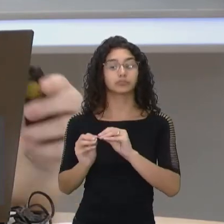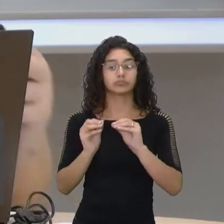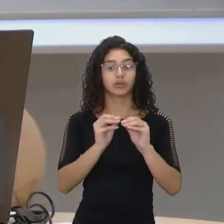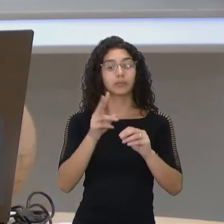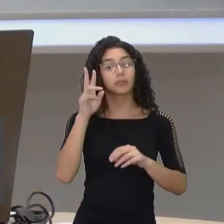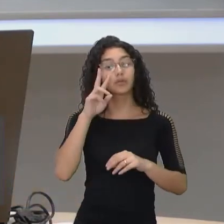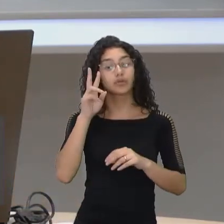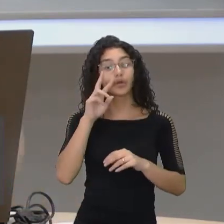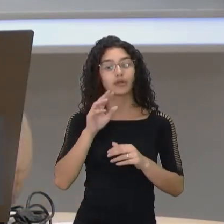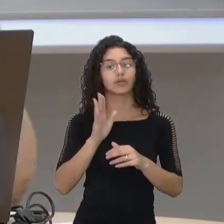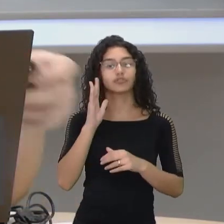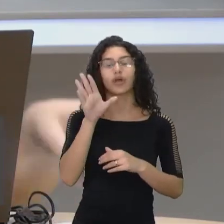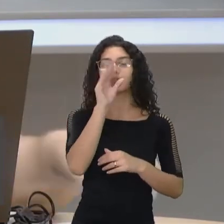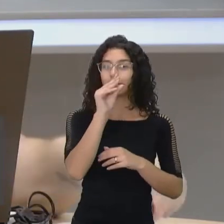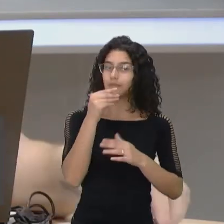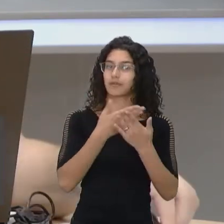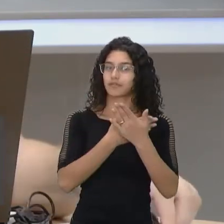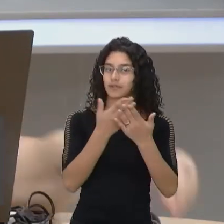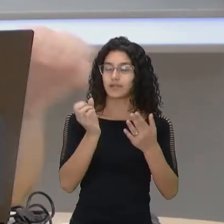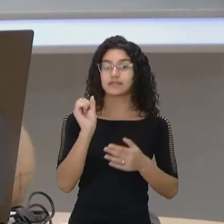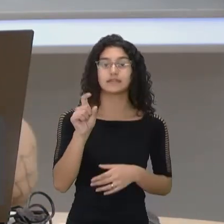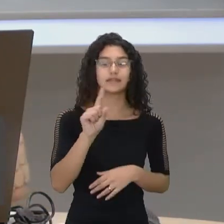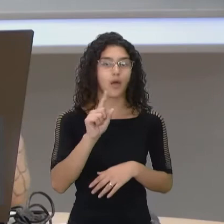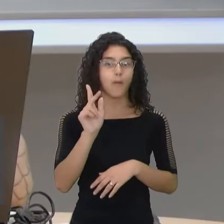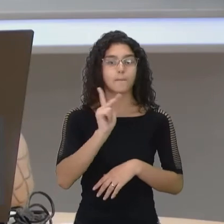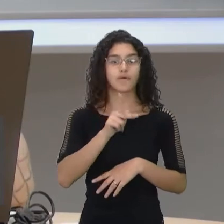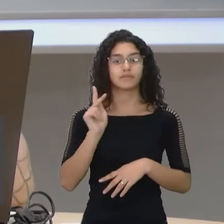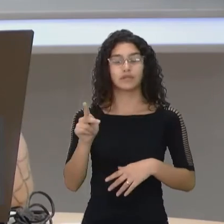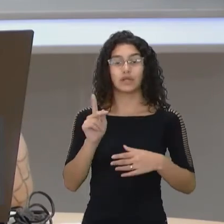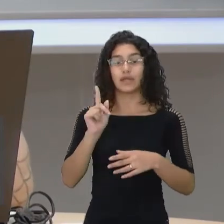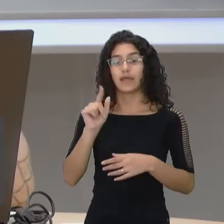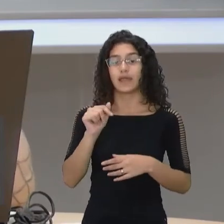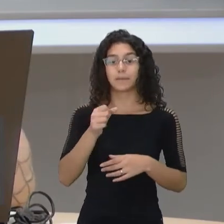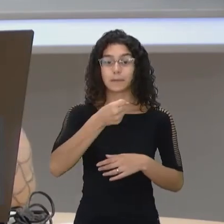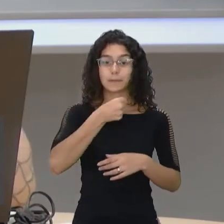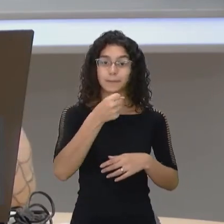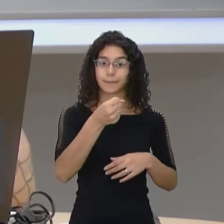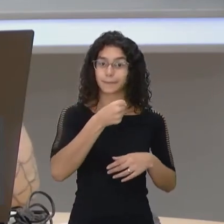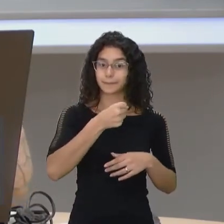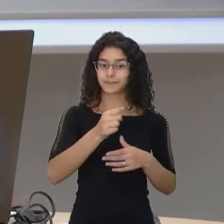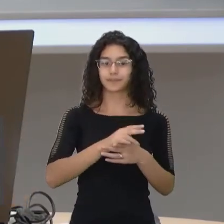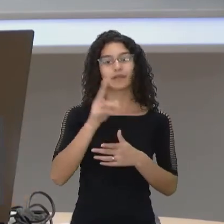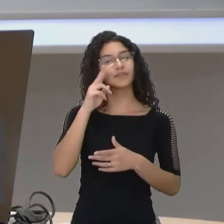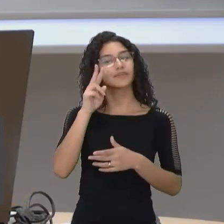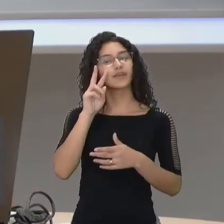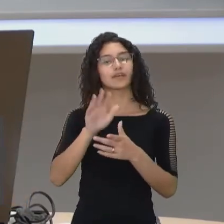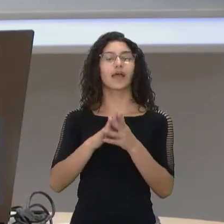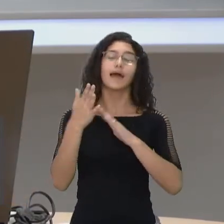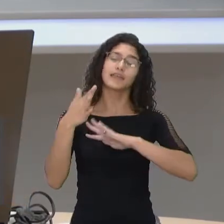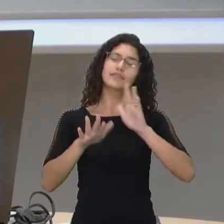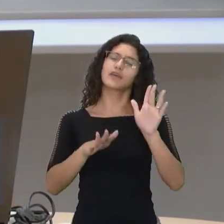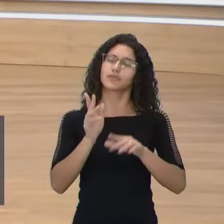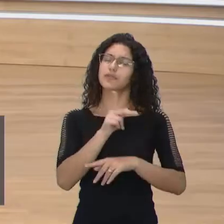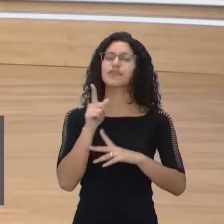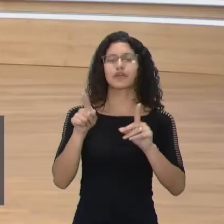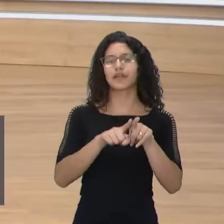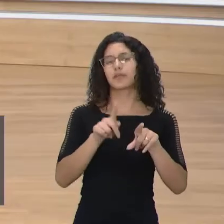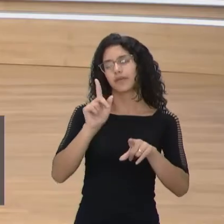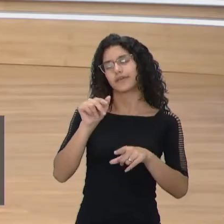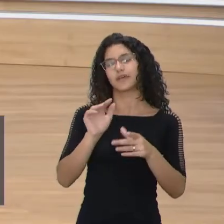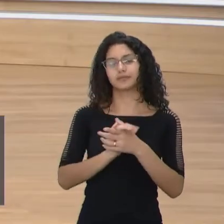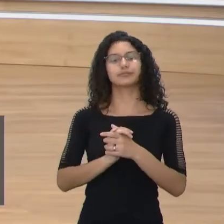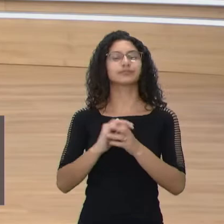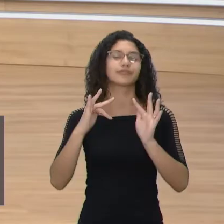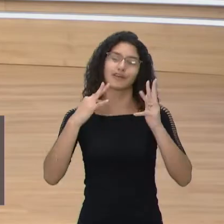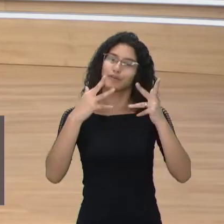uma história. Já falei para vocês que se não fosse professora, seria contadora de histórias. Talvez o professor seja também um bom contador de histórias, Somos